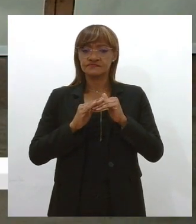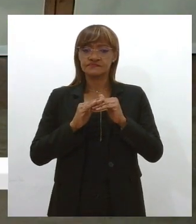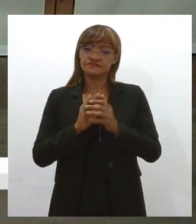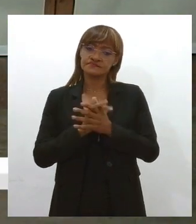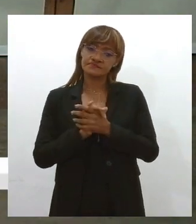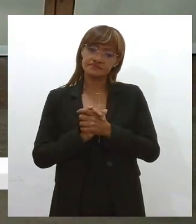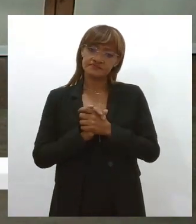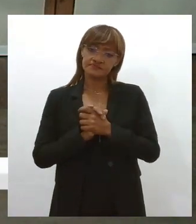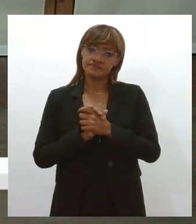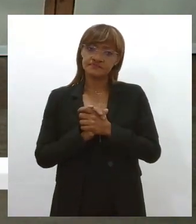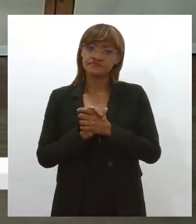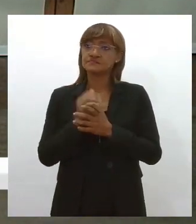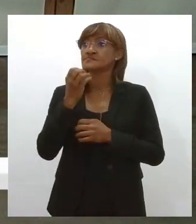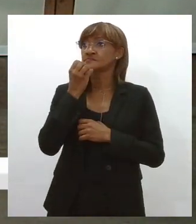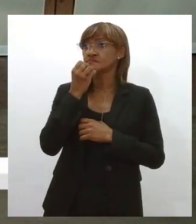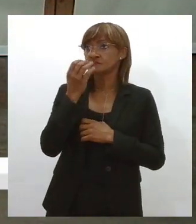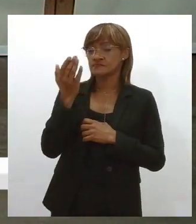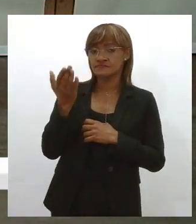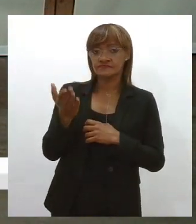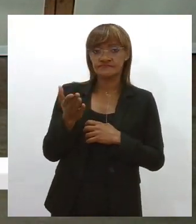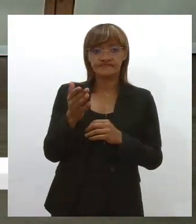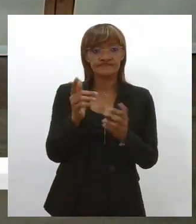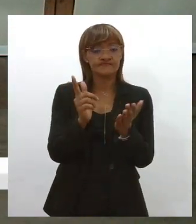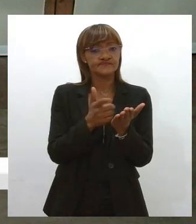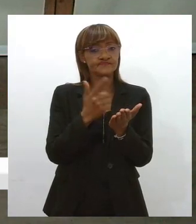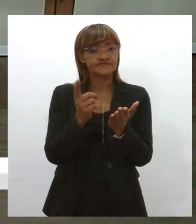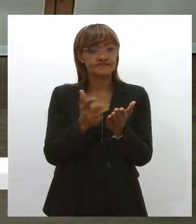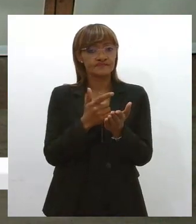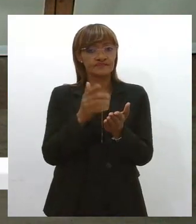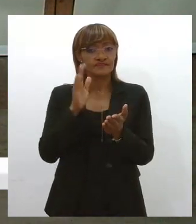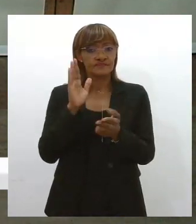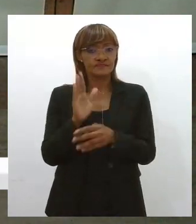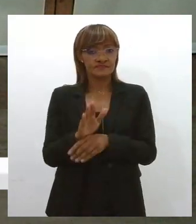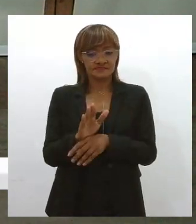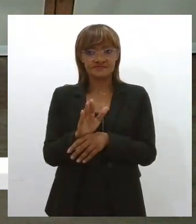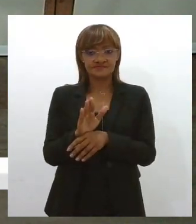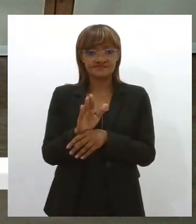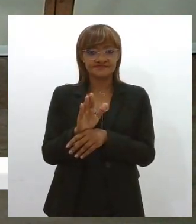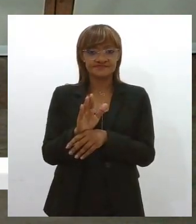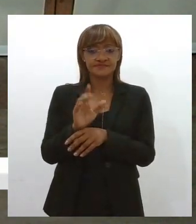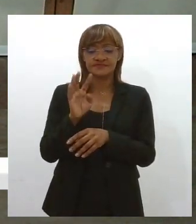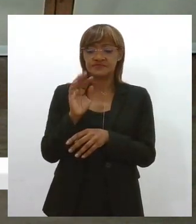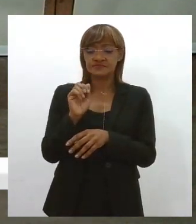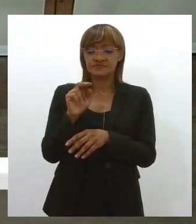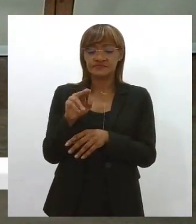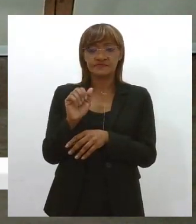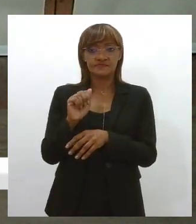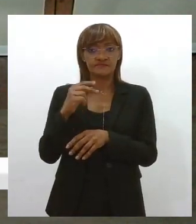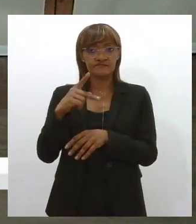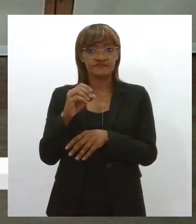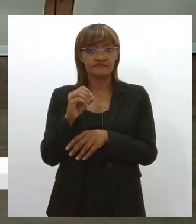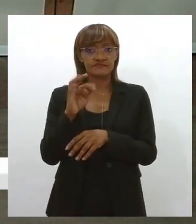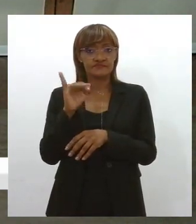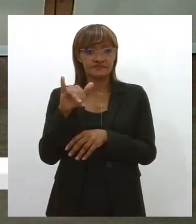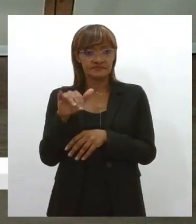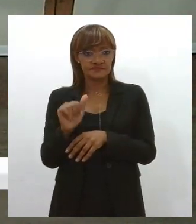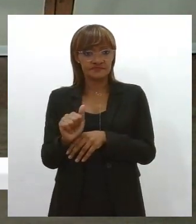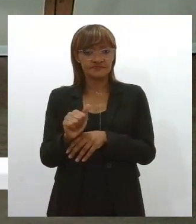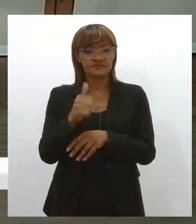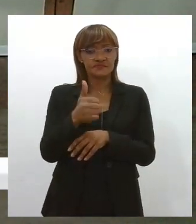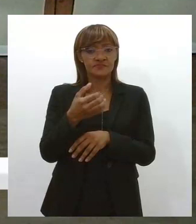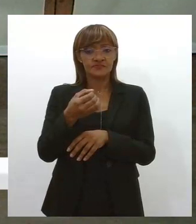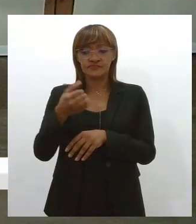Muito bom. O livro chama Tanatopeia, 101 verbetes sobre a morte, né? Que feedback